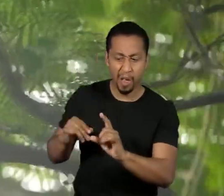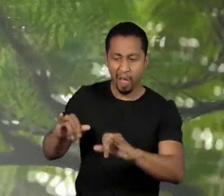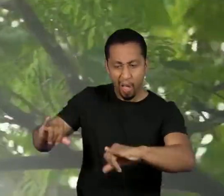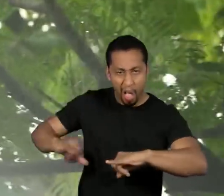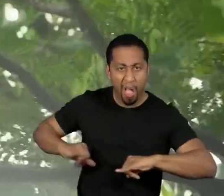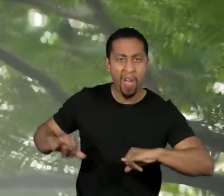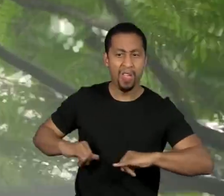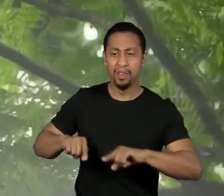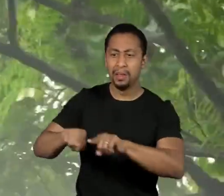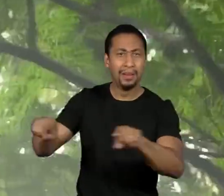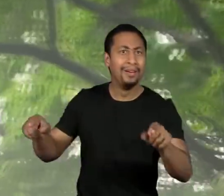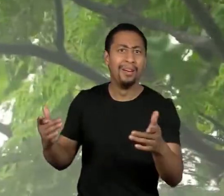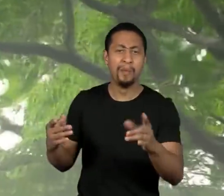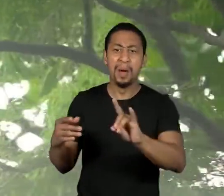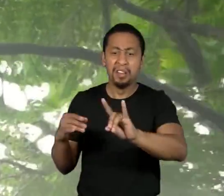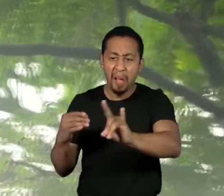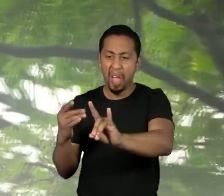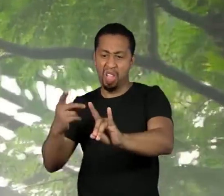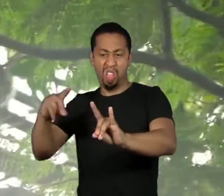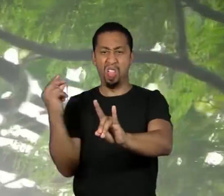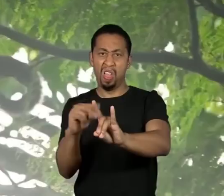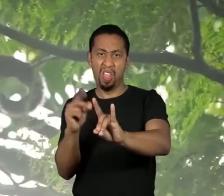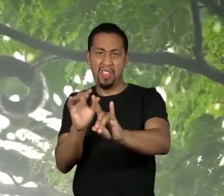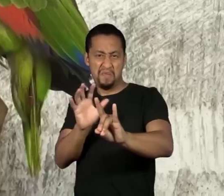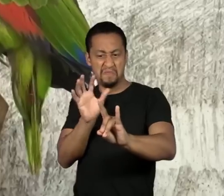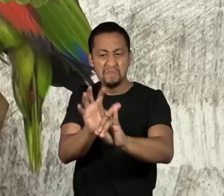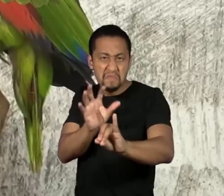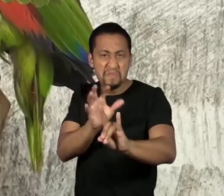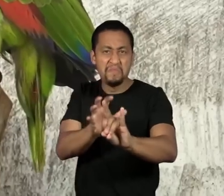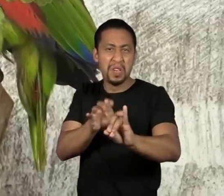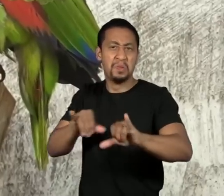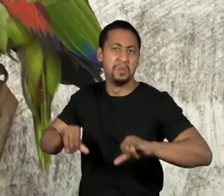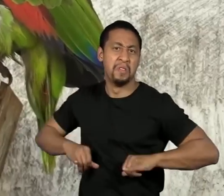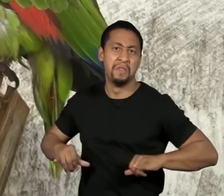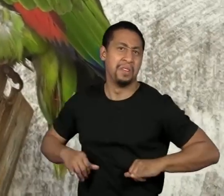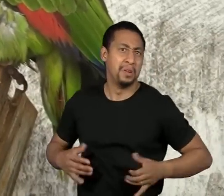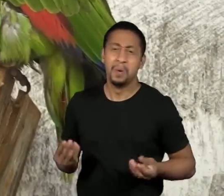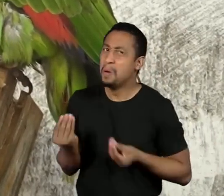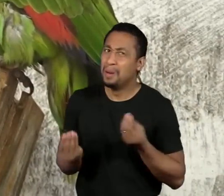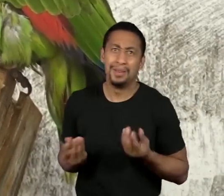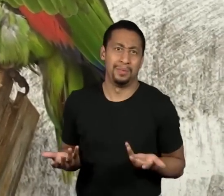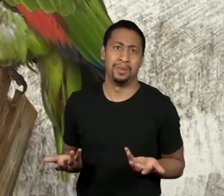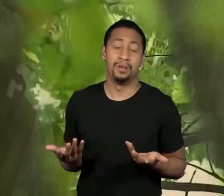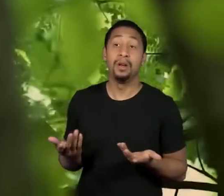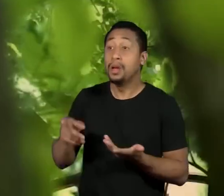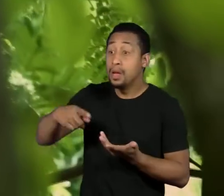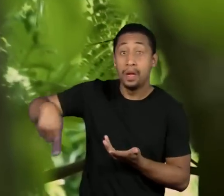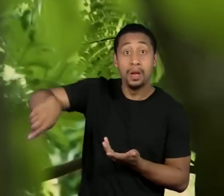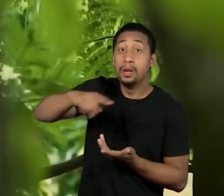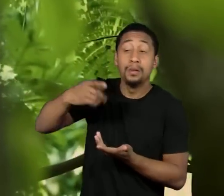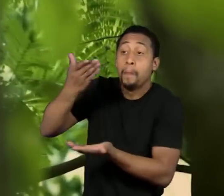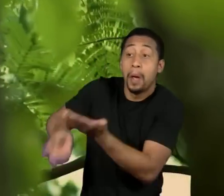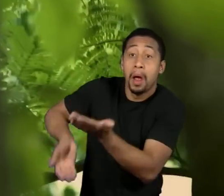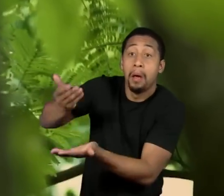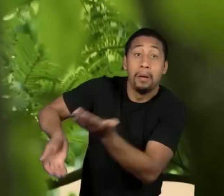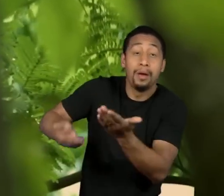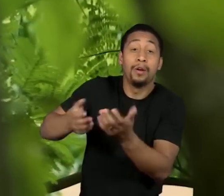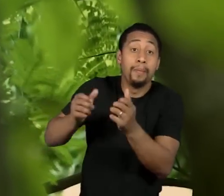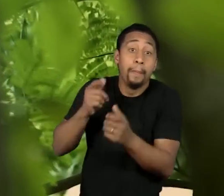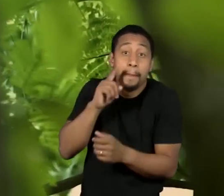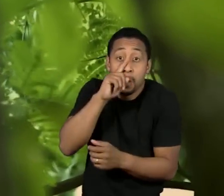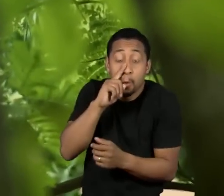interligado com o sofrimento que também é implícito nos animais silvestres quando eles perdem seu habitat e correm riscos de extinção.